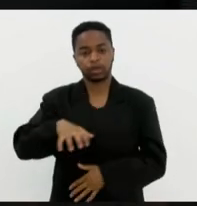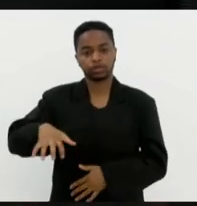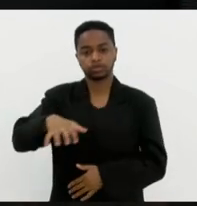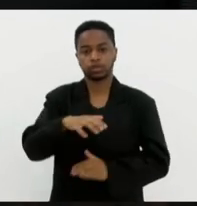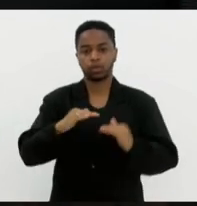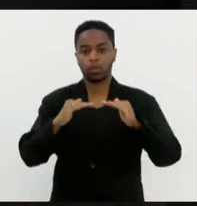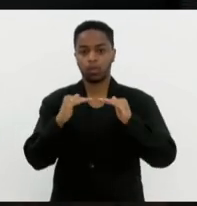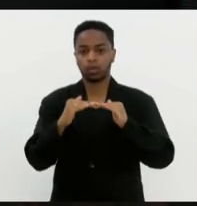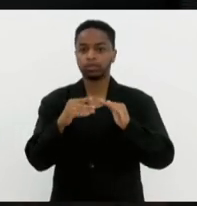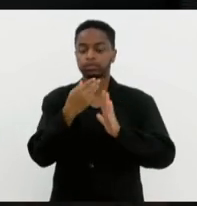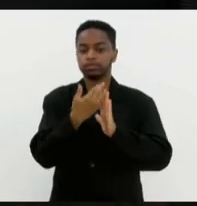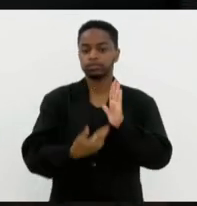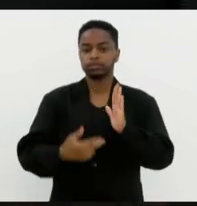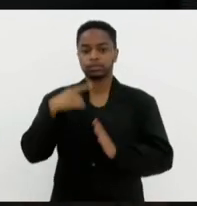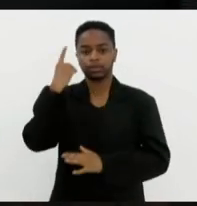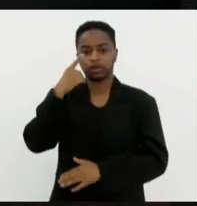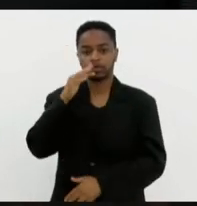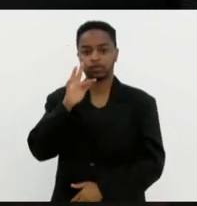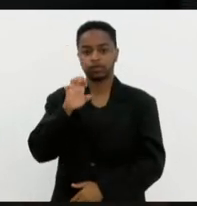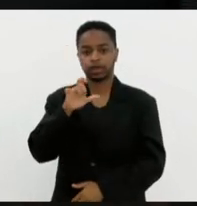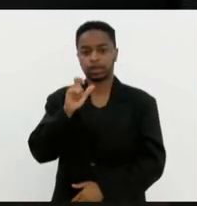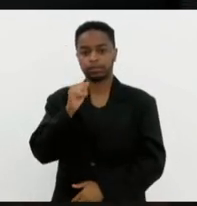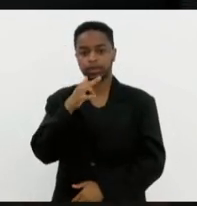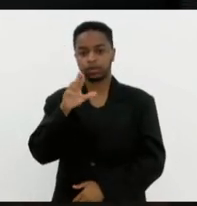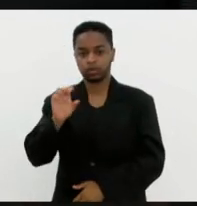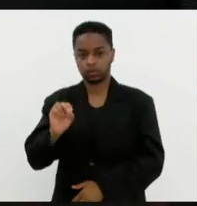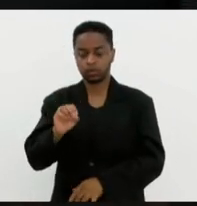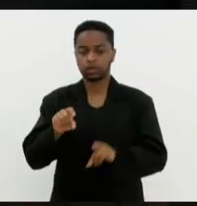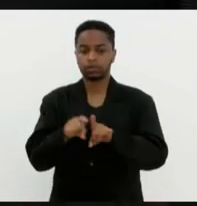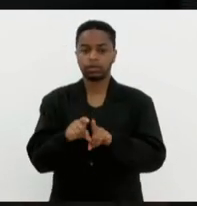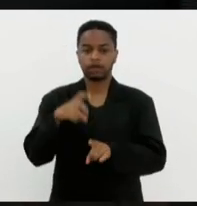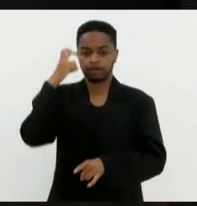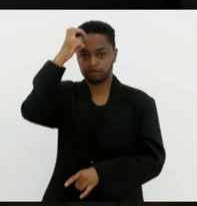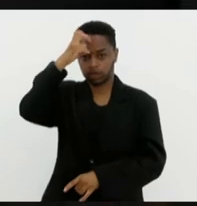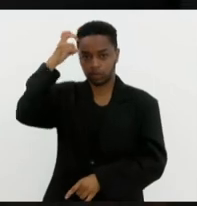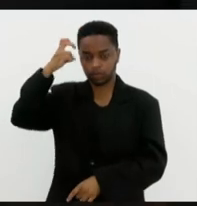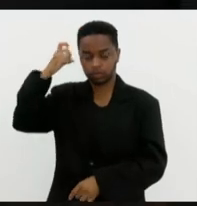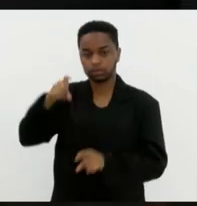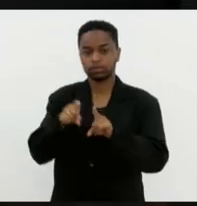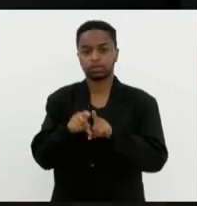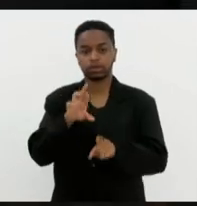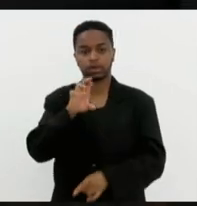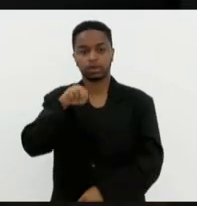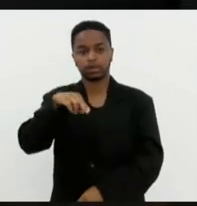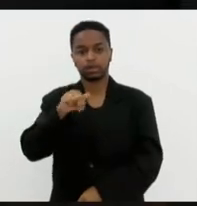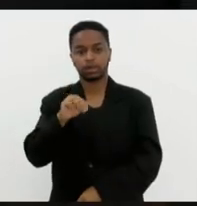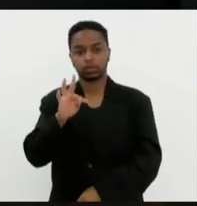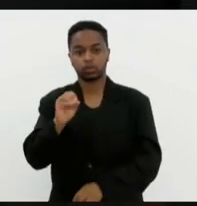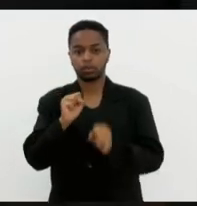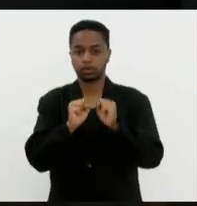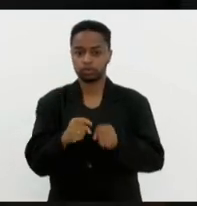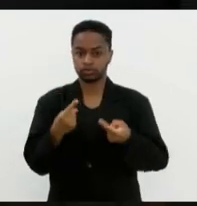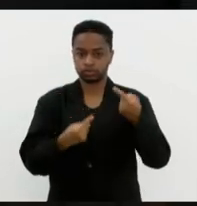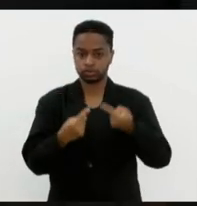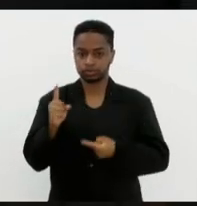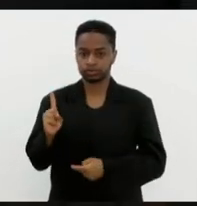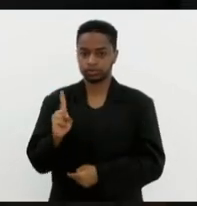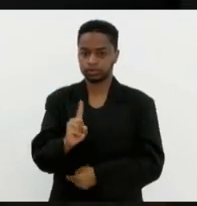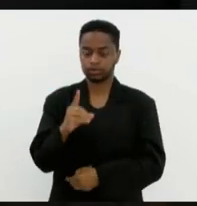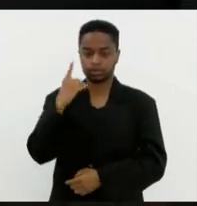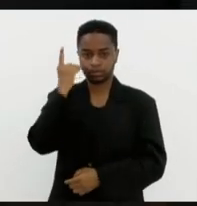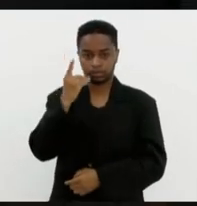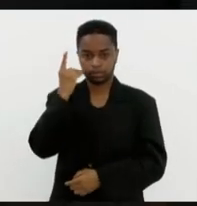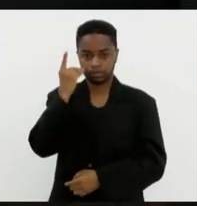favorável. Relatores, deputados Felipinho Raves, Verônica Lima e Renato Machado. Em discussão, para discutir,